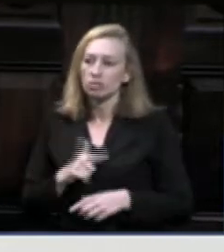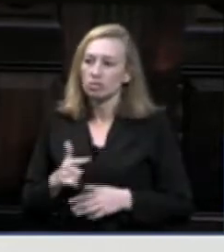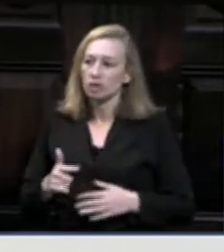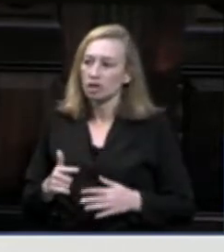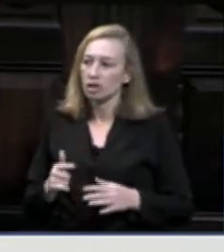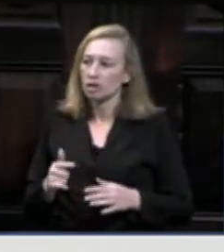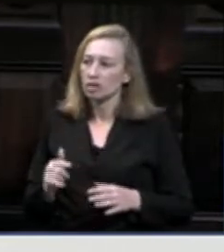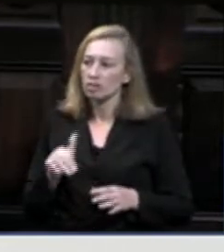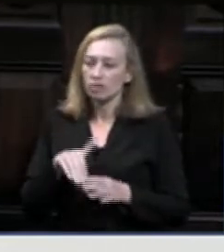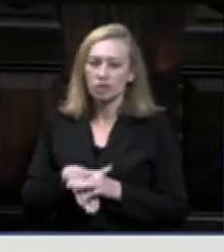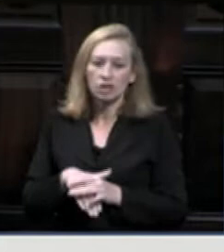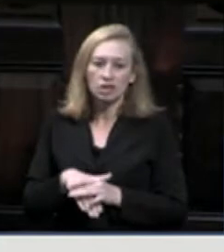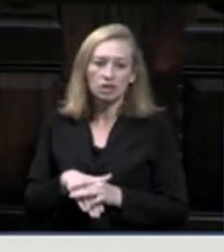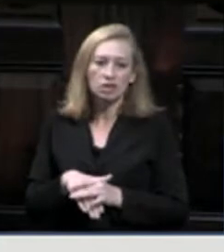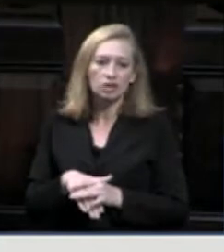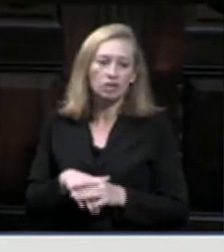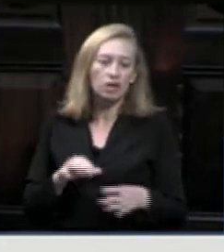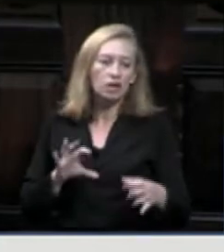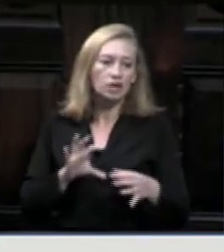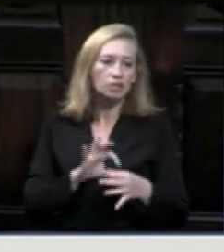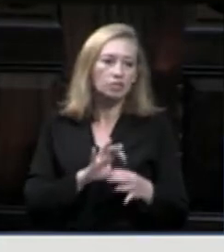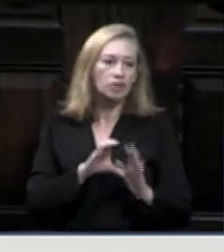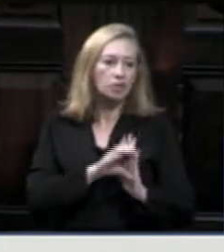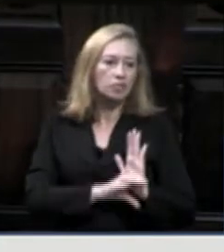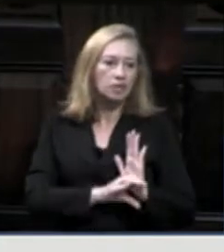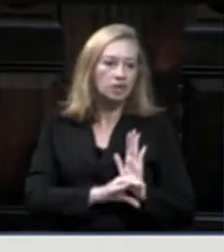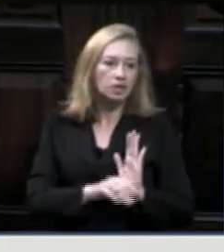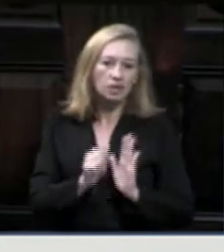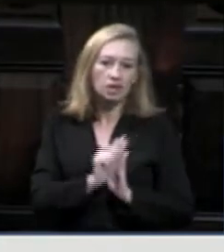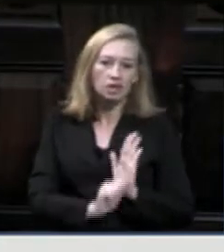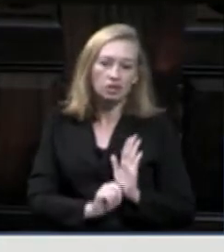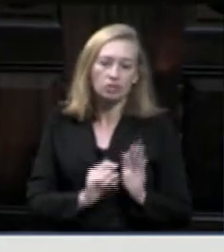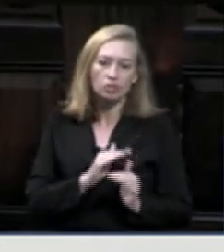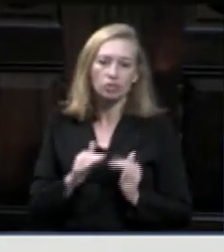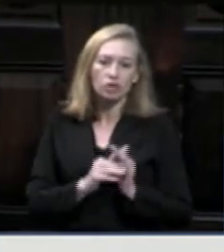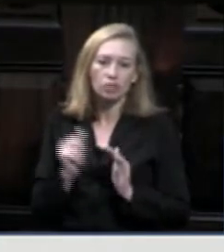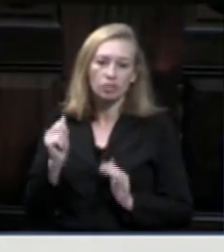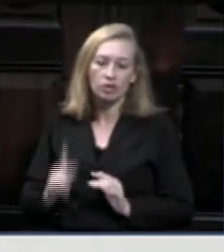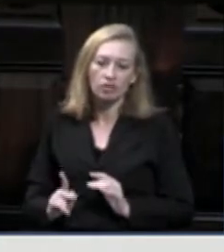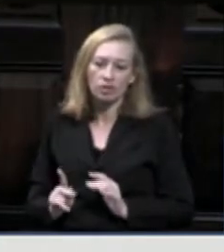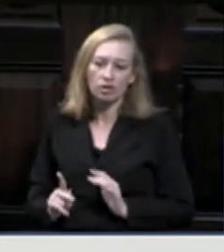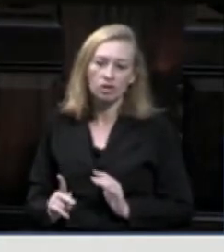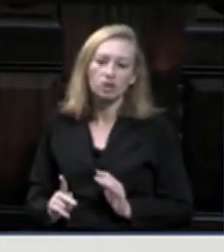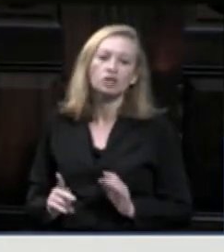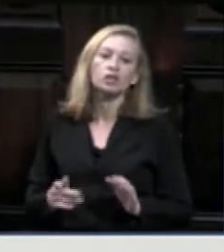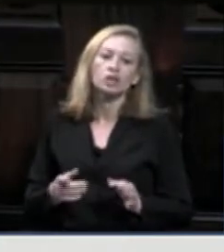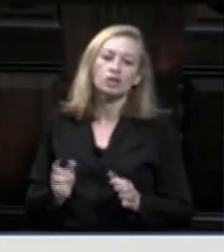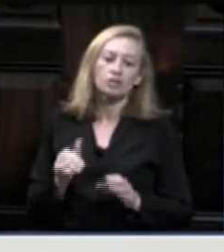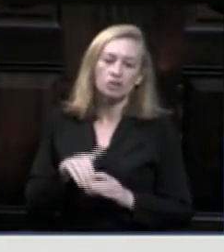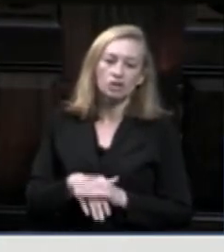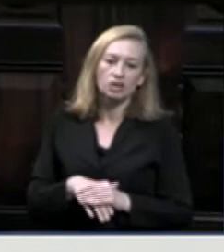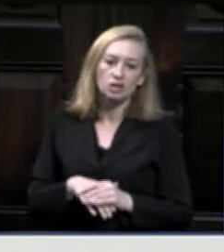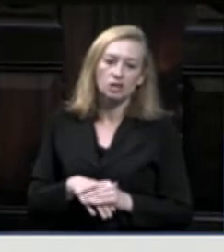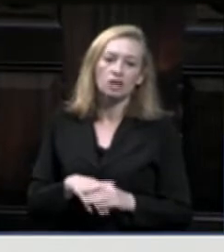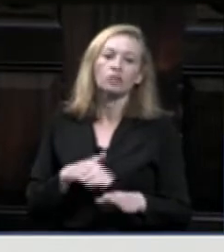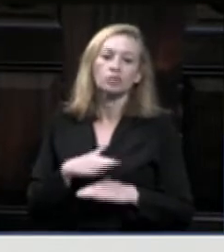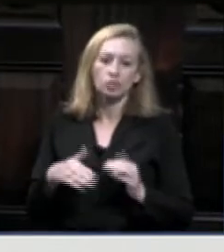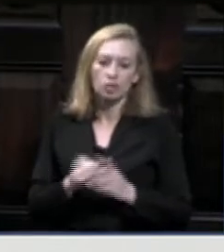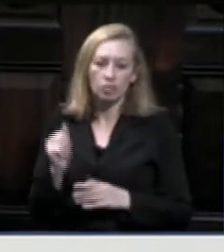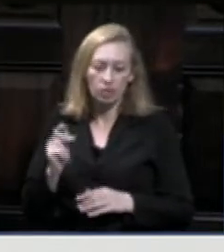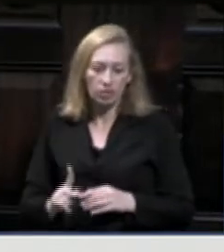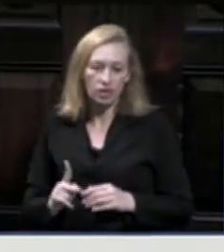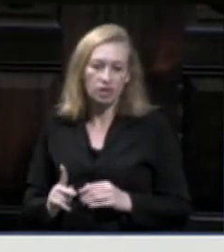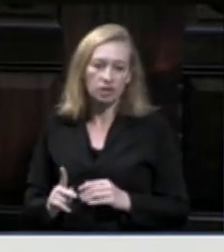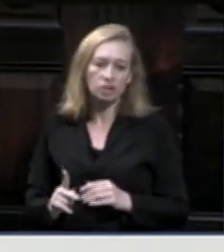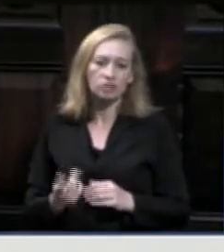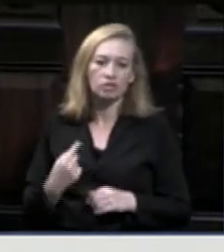votação, a emenda de redação. Os senhores que aprovam nesse como estão aprovados, em votação, o projeto assim emendado. Os senhores que aprovam nesse como estão